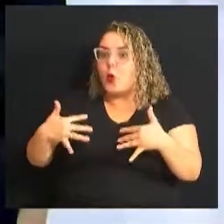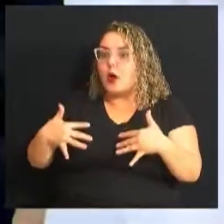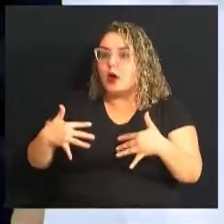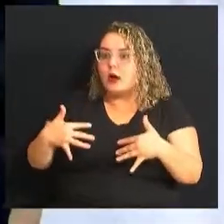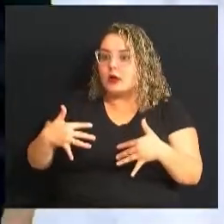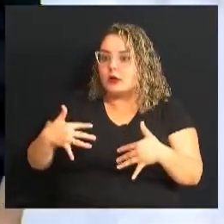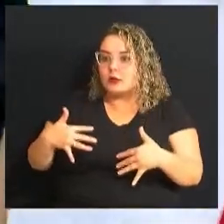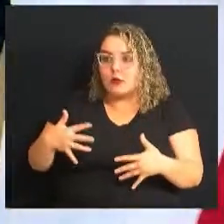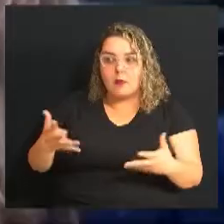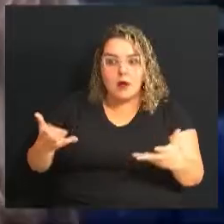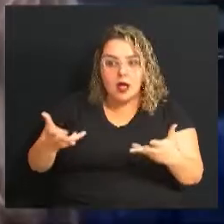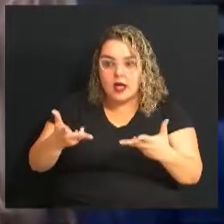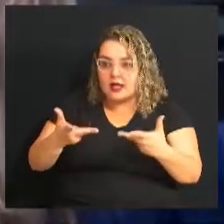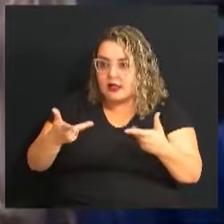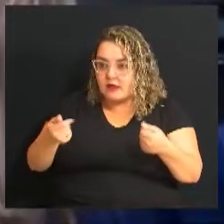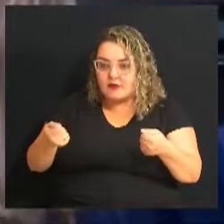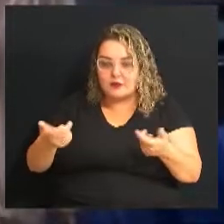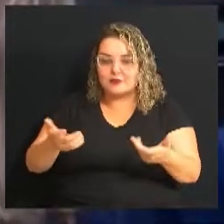Isso é incrível!